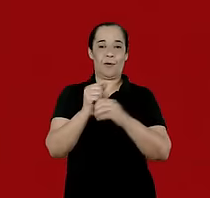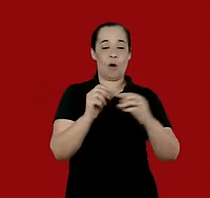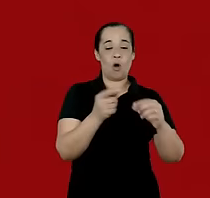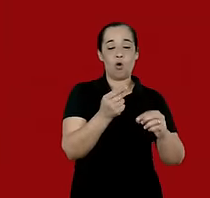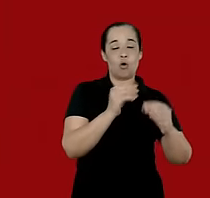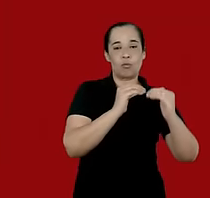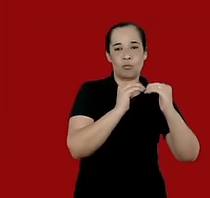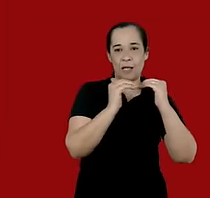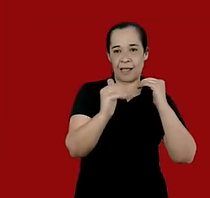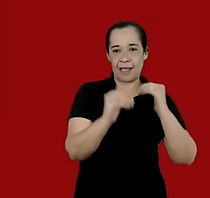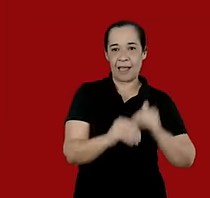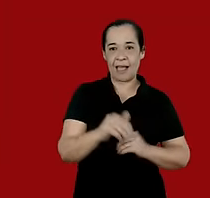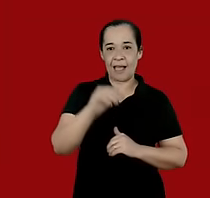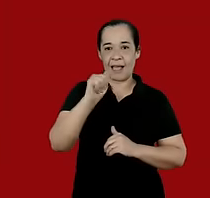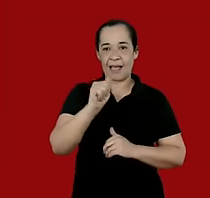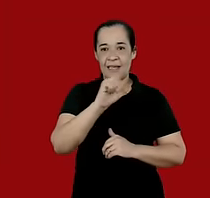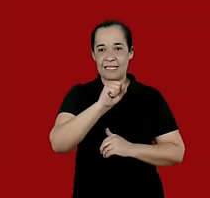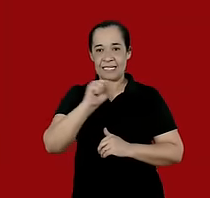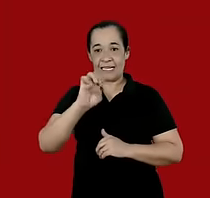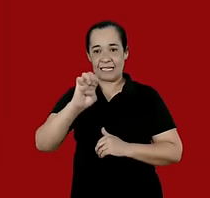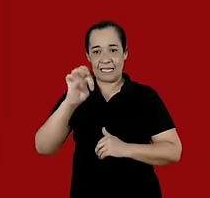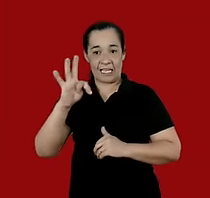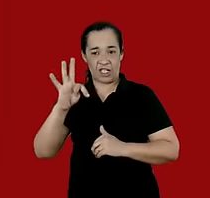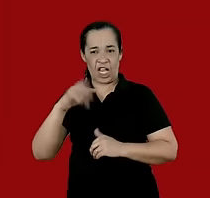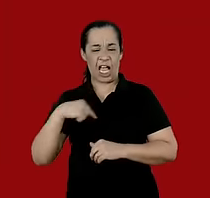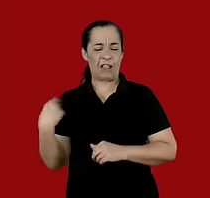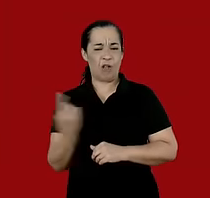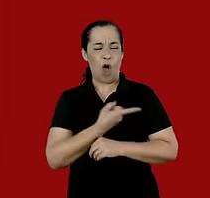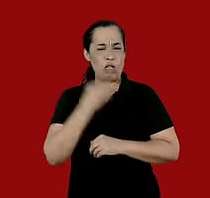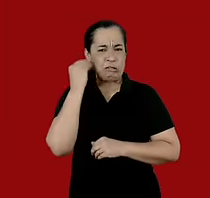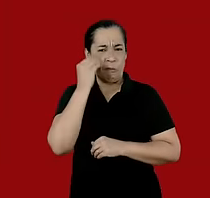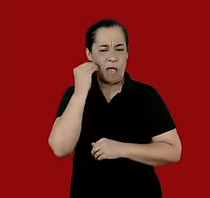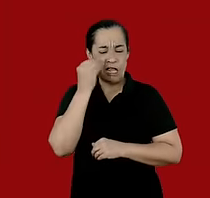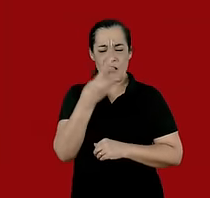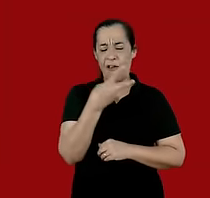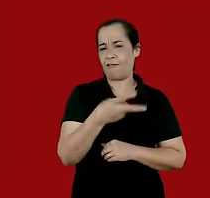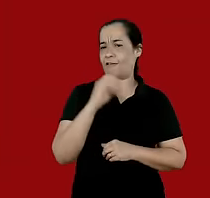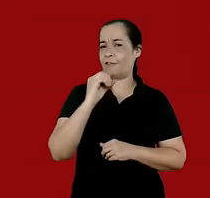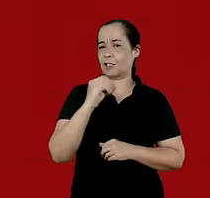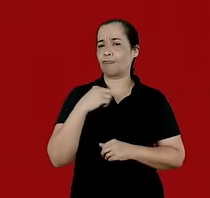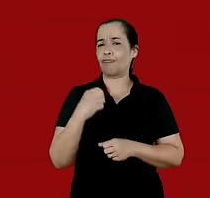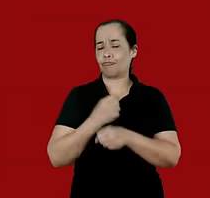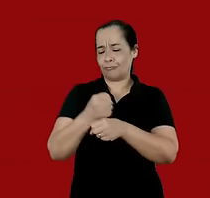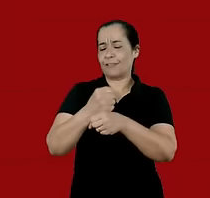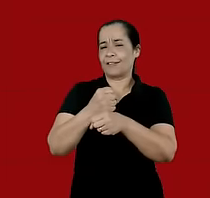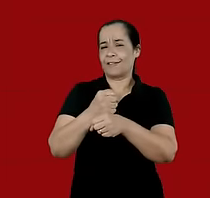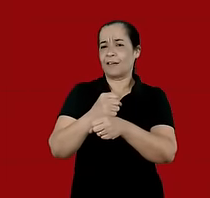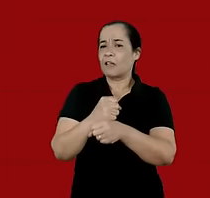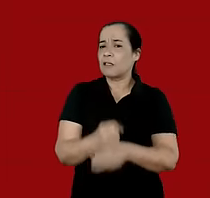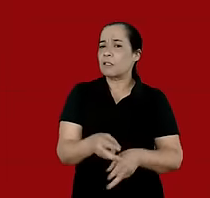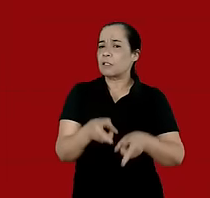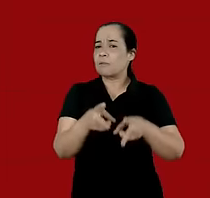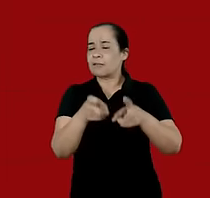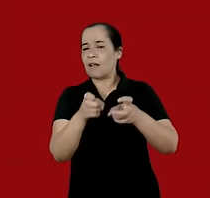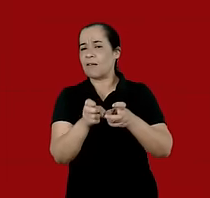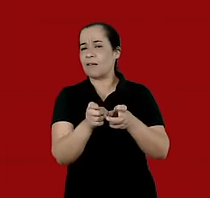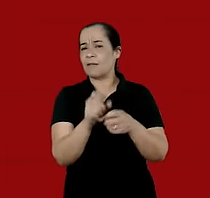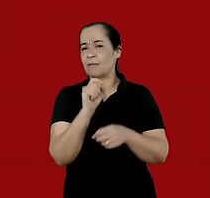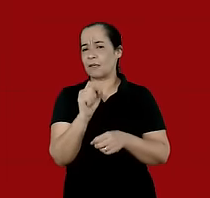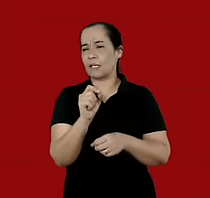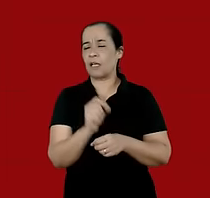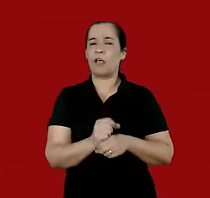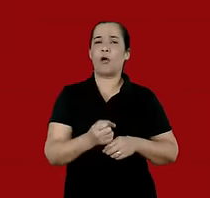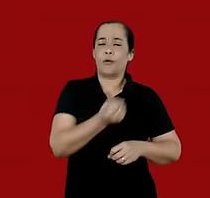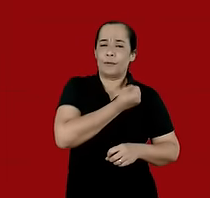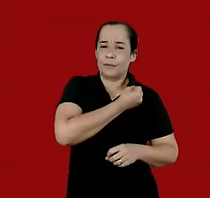a gente tem Fundos aí com mais de 20 anos a gente tem conseguido fazer isso então a gente vem demonstrando para mesmo quando os os índices tem